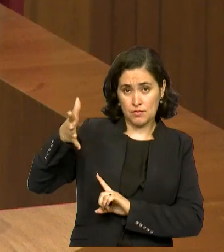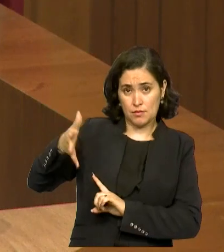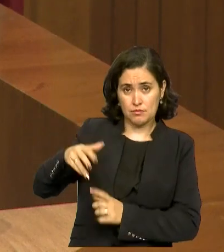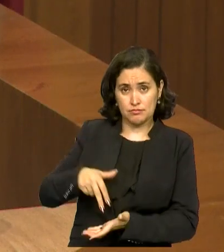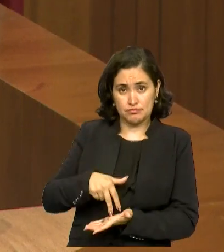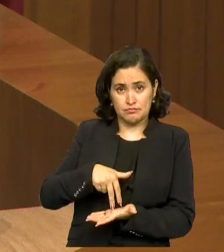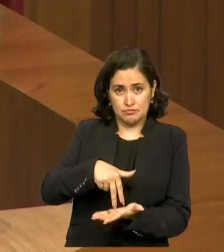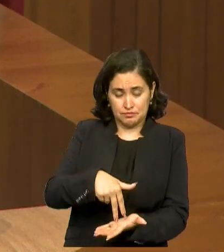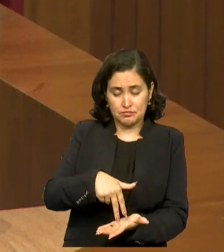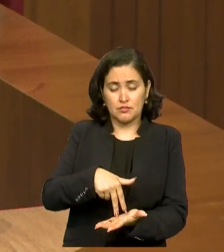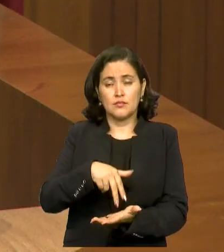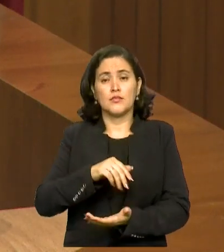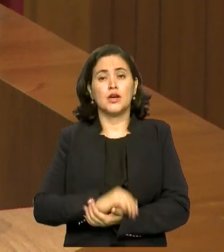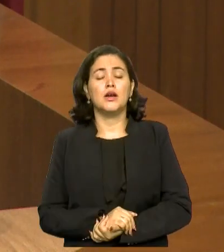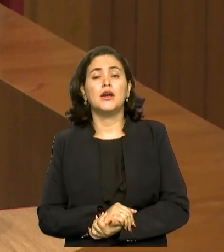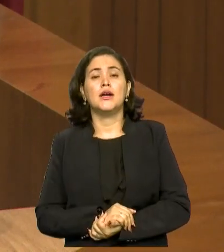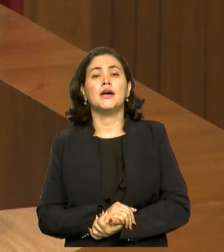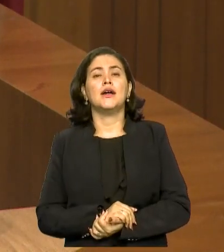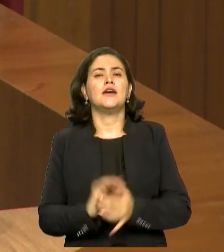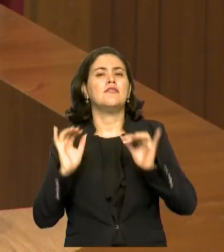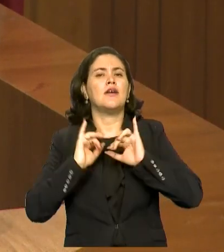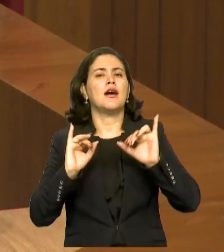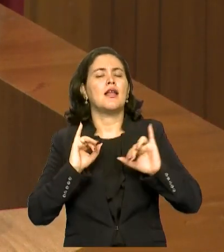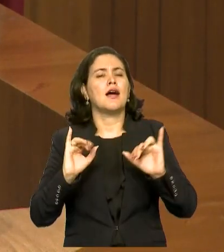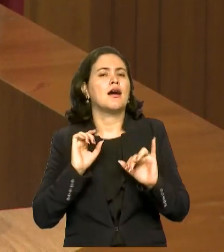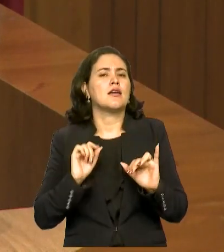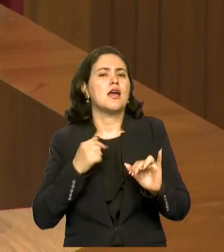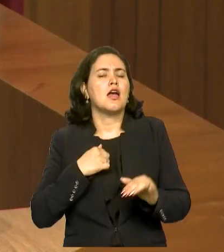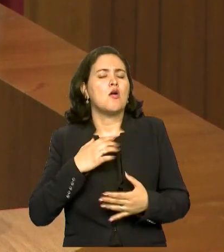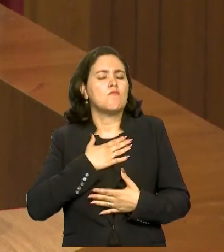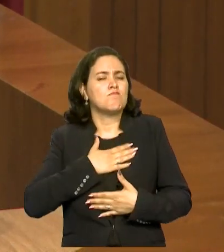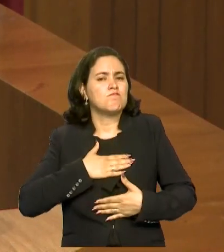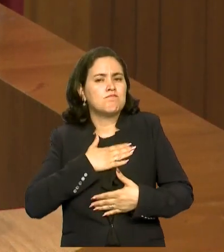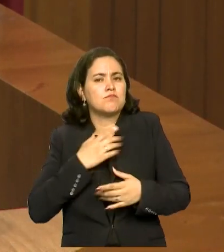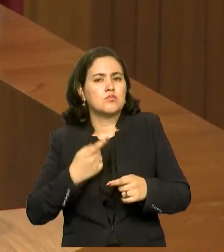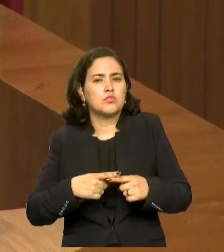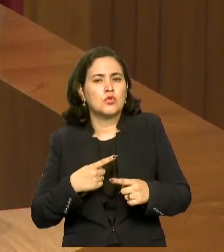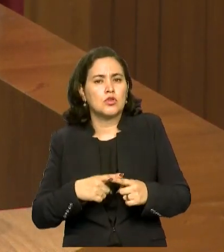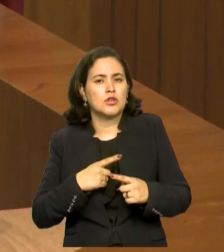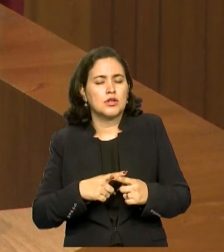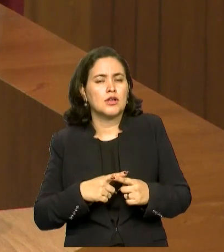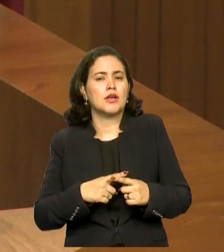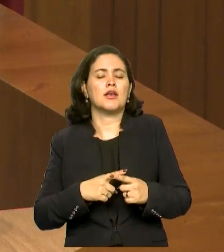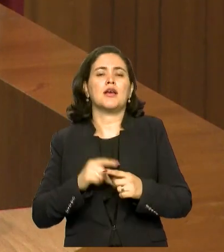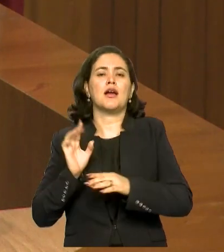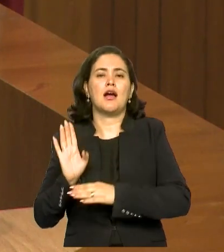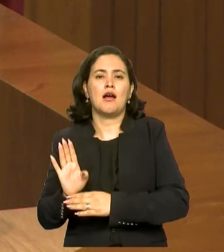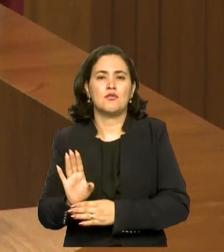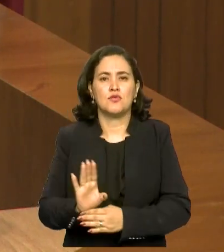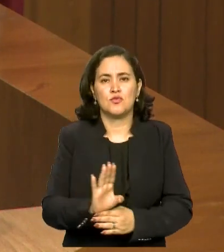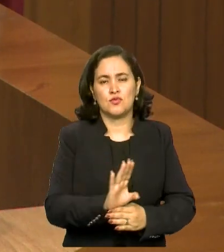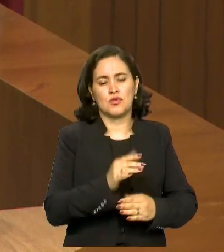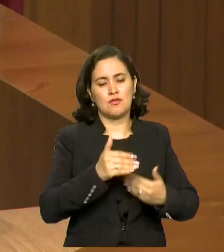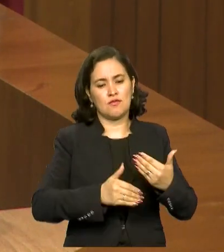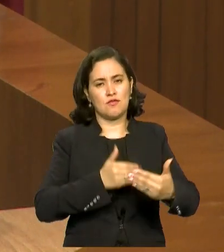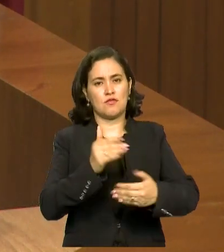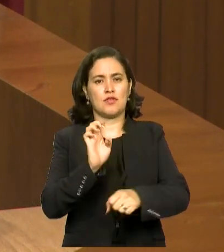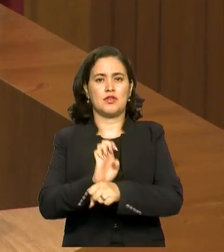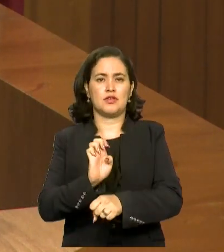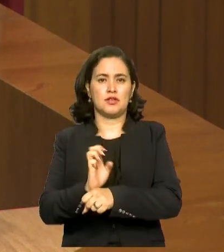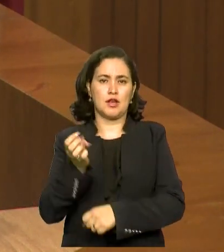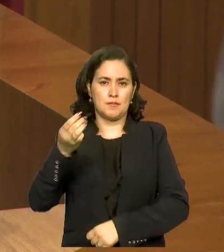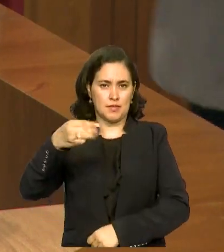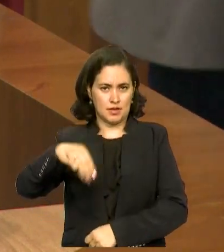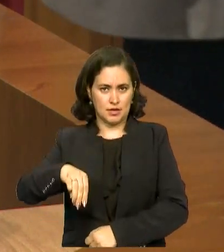alegra contribuir e colaborar para o nosso estado do Maranhão. E eu quero aqui abordar